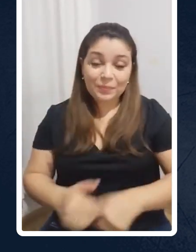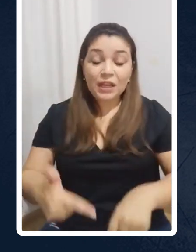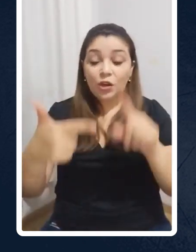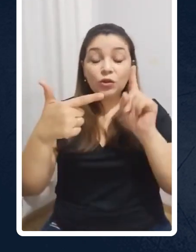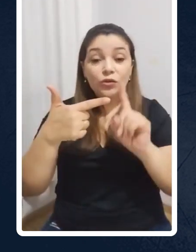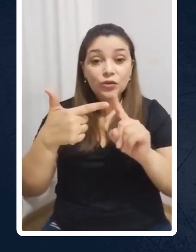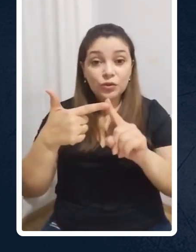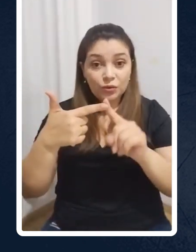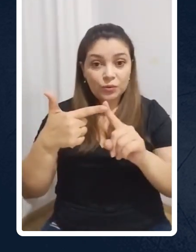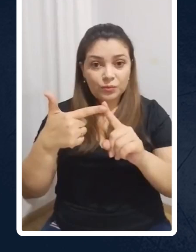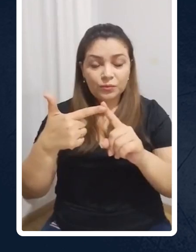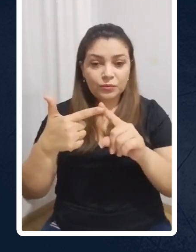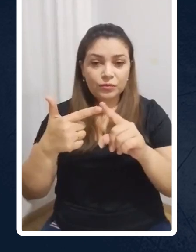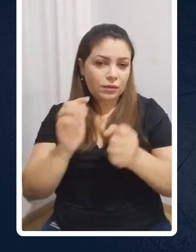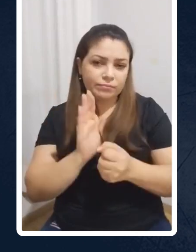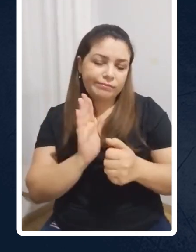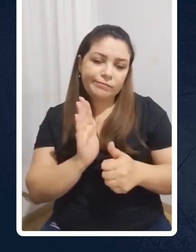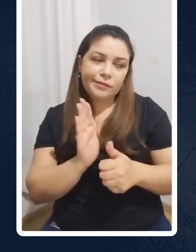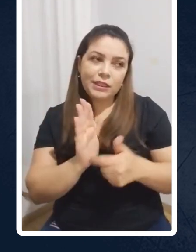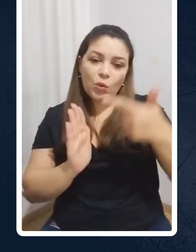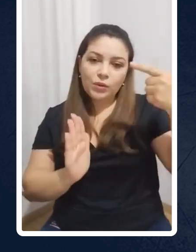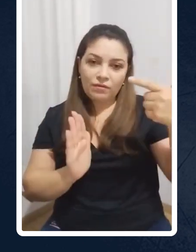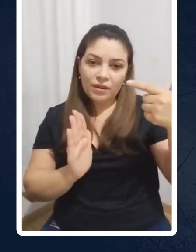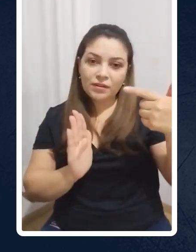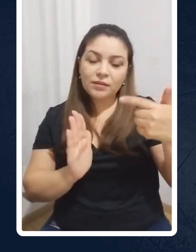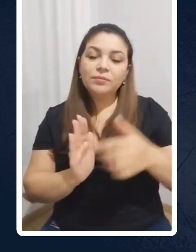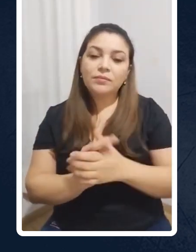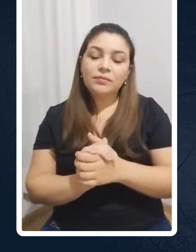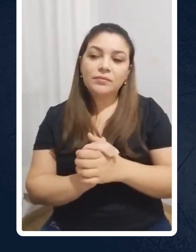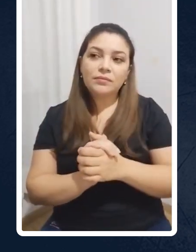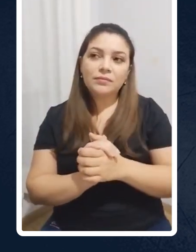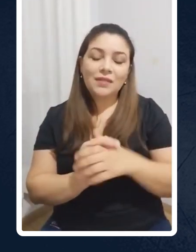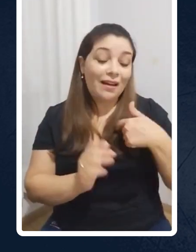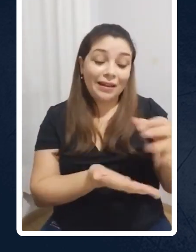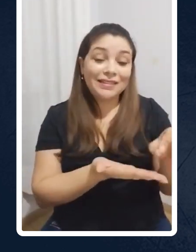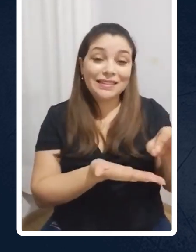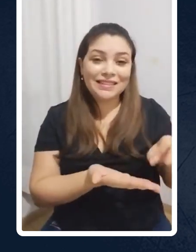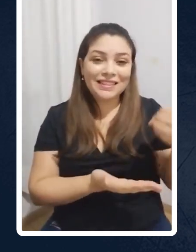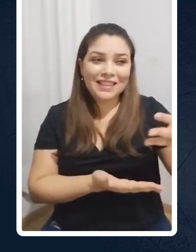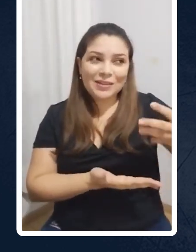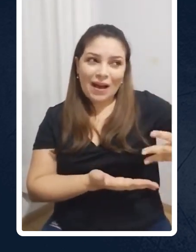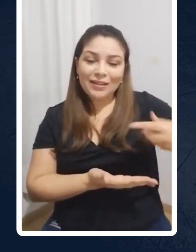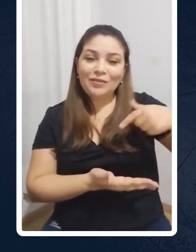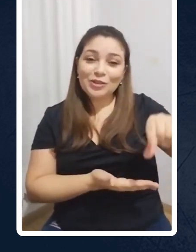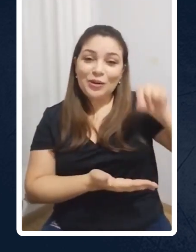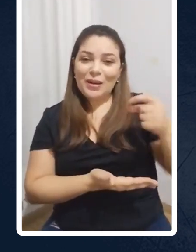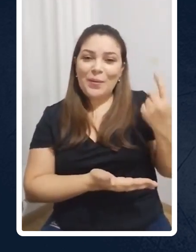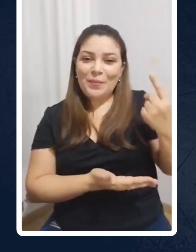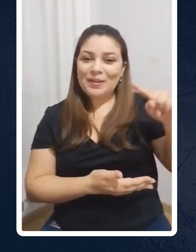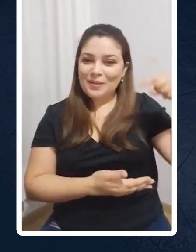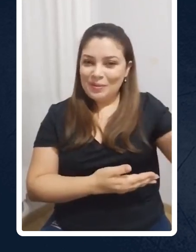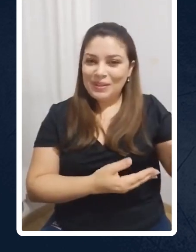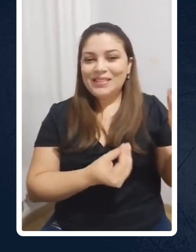é que eu fiz uns 3 ou 4 aqui, eu só vou escolher um para depois passar para a Débora aí, tá? E que eu sei que